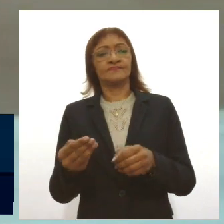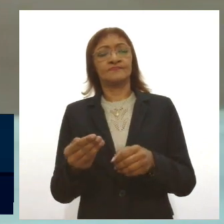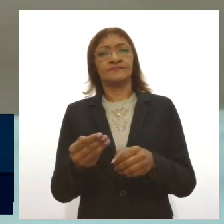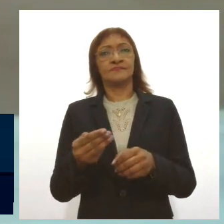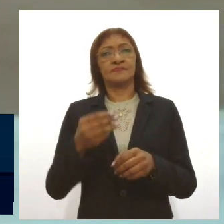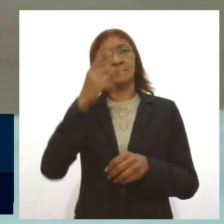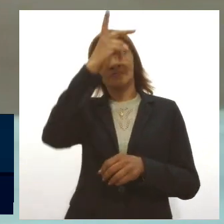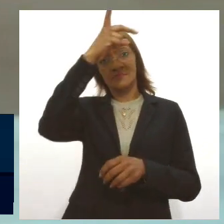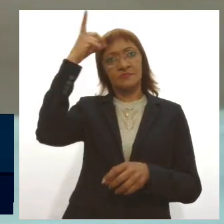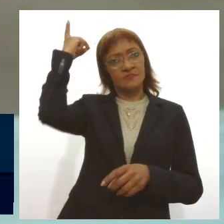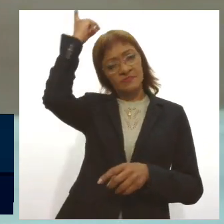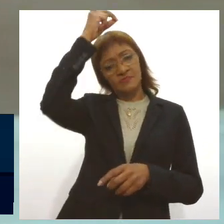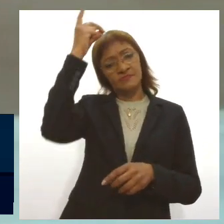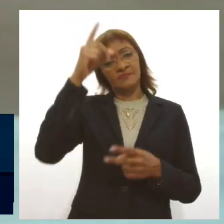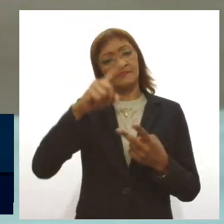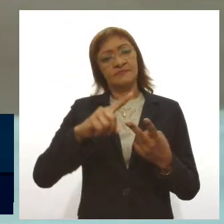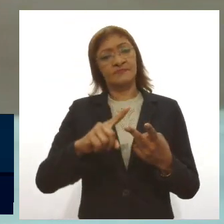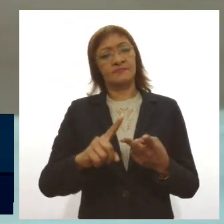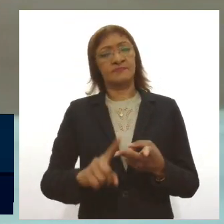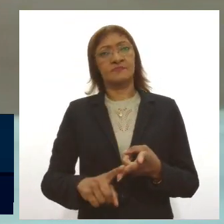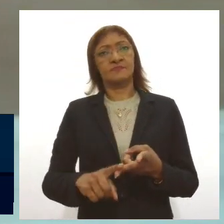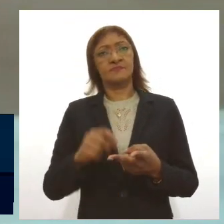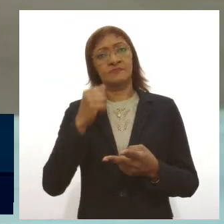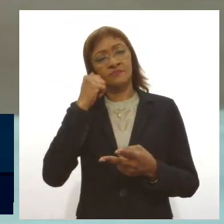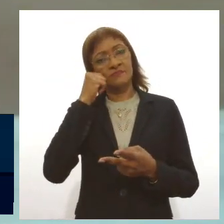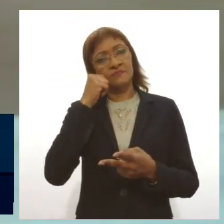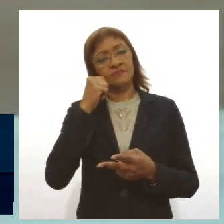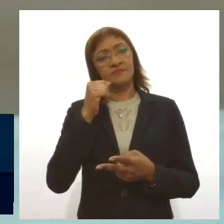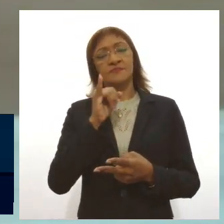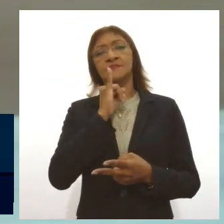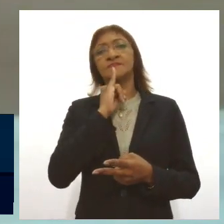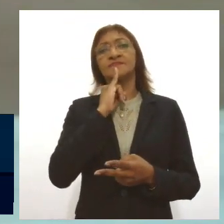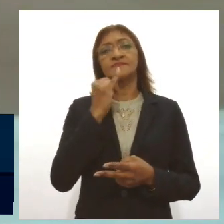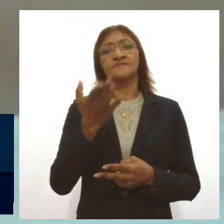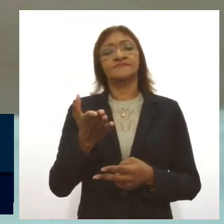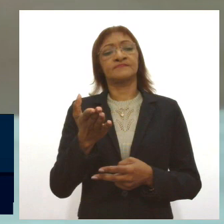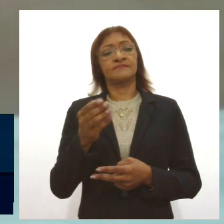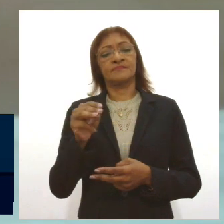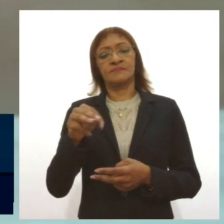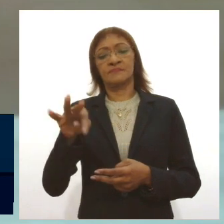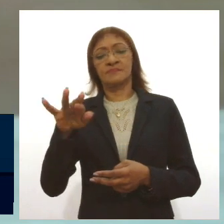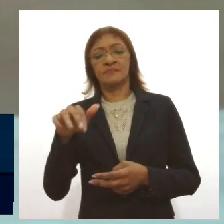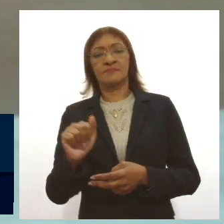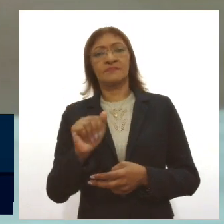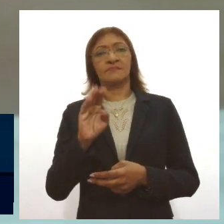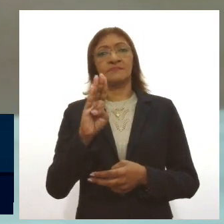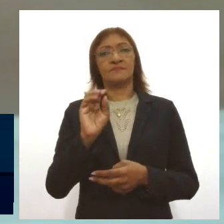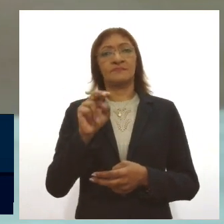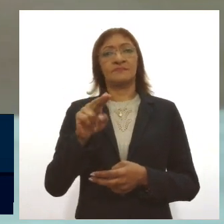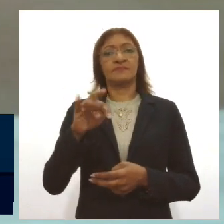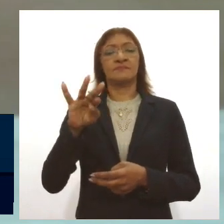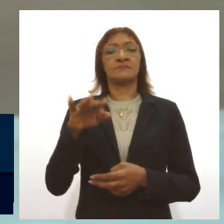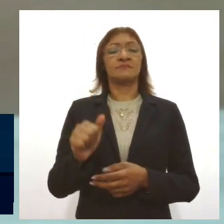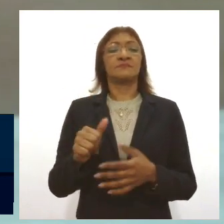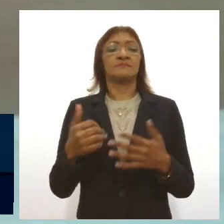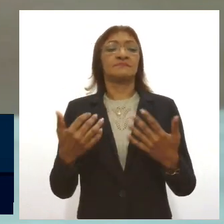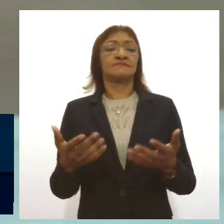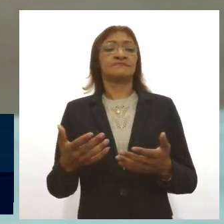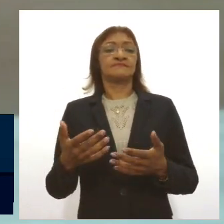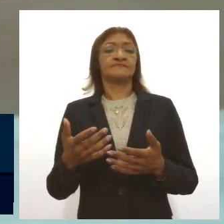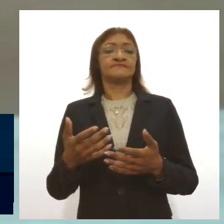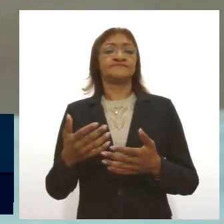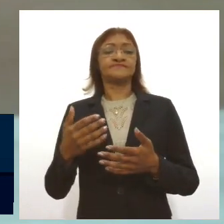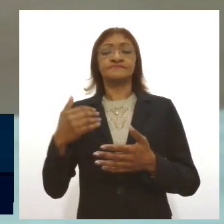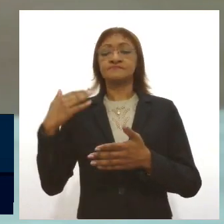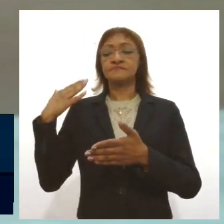Aparecida, Itabaiana, nós temos uma grande dependência desses poços artesianos. E o que nós vemos no passado